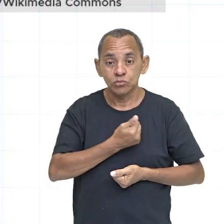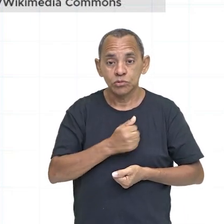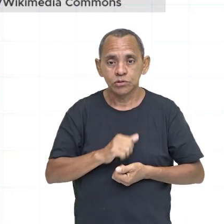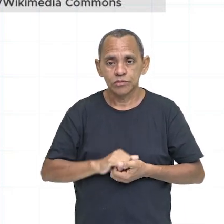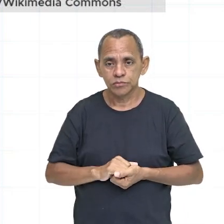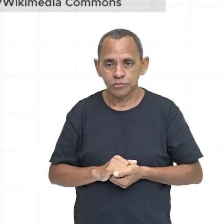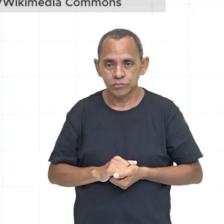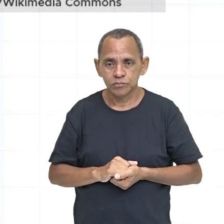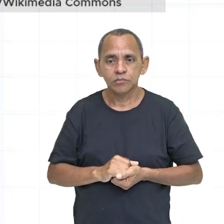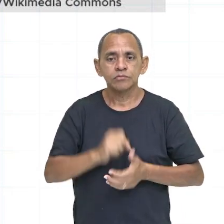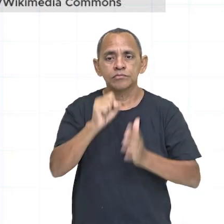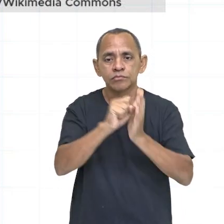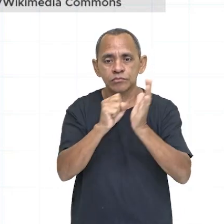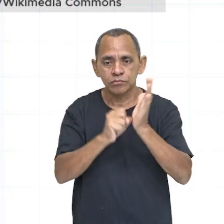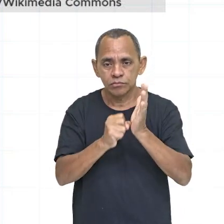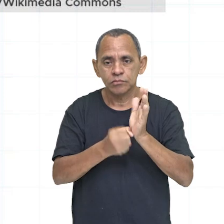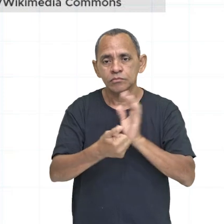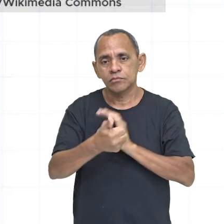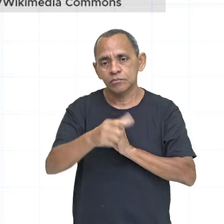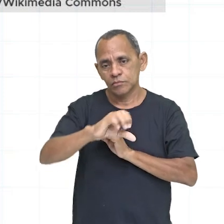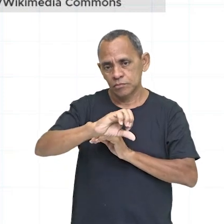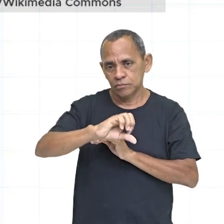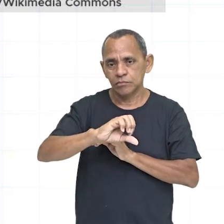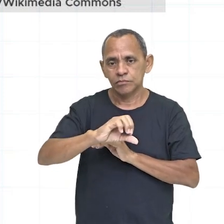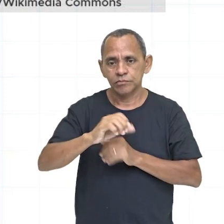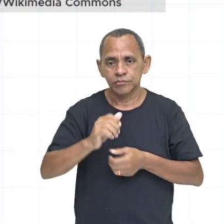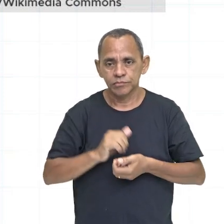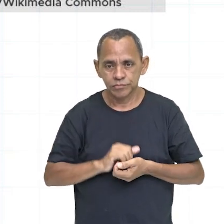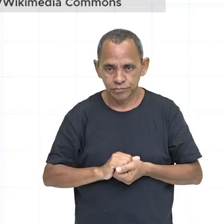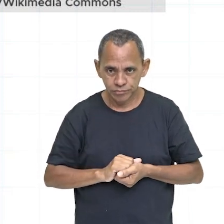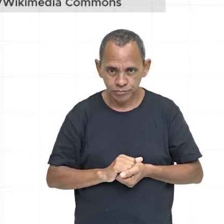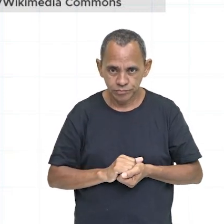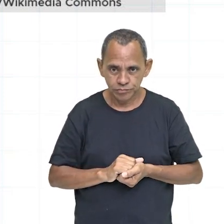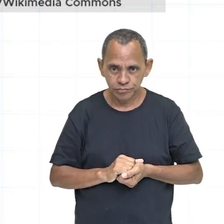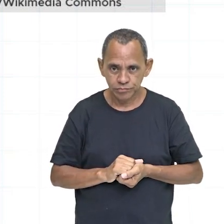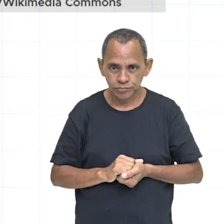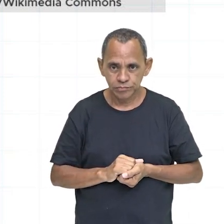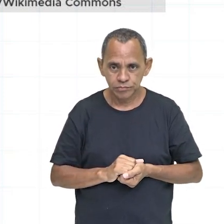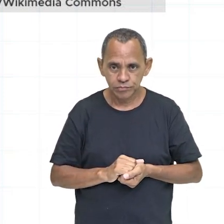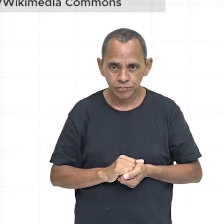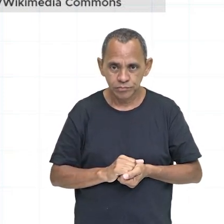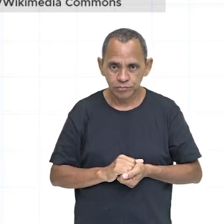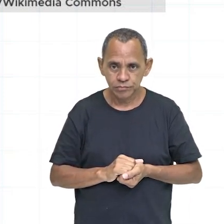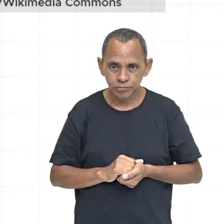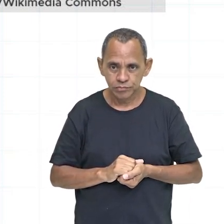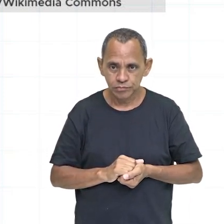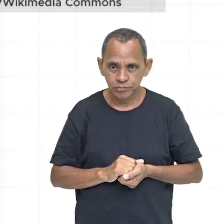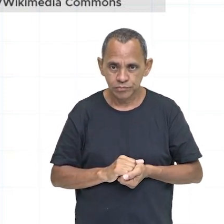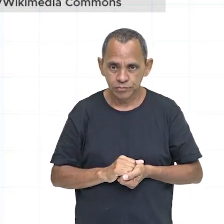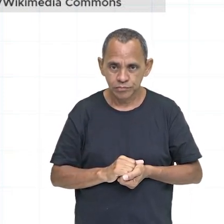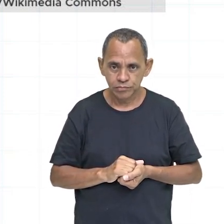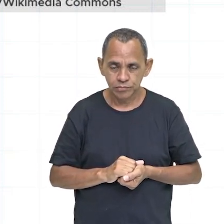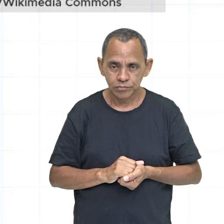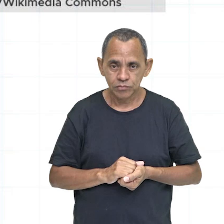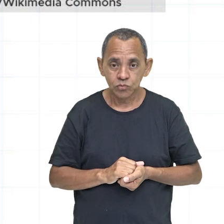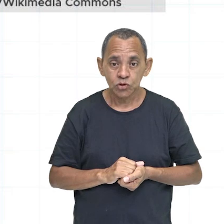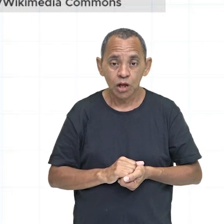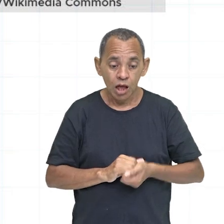que é o século 19. Olha aqui outra palavra, colonized. Então,